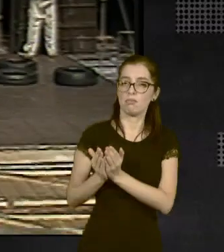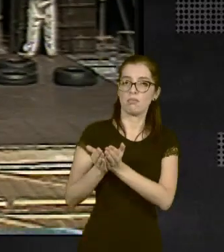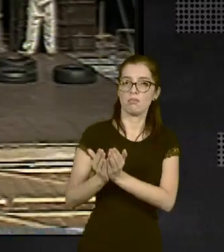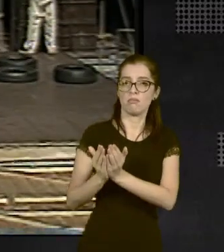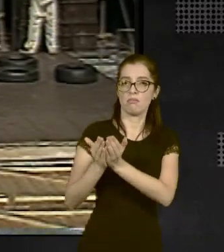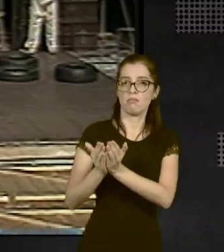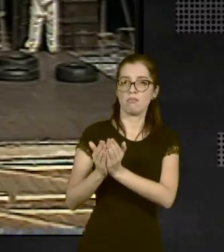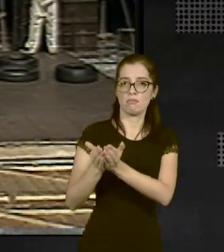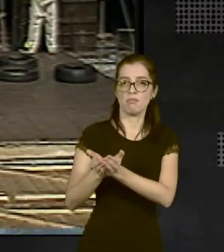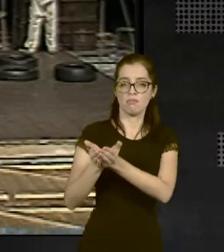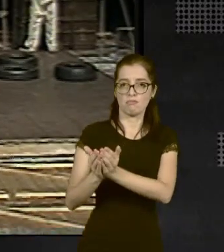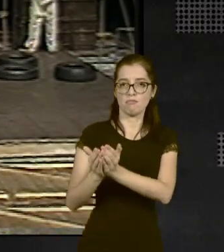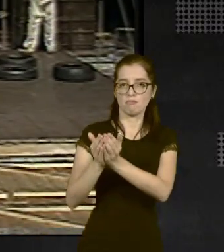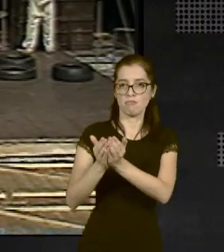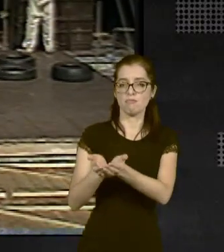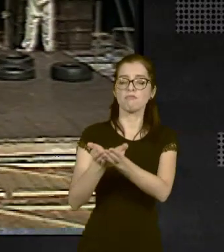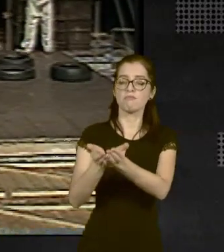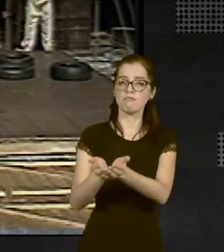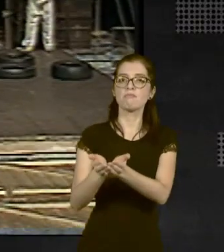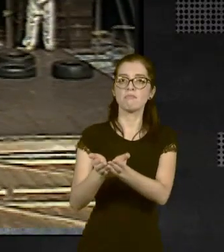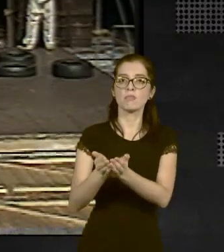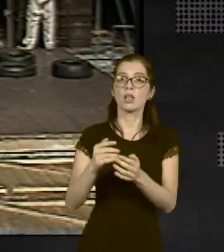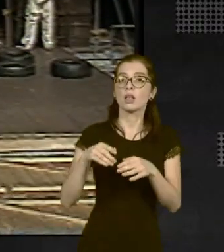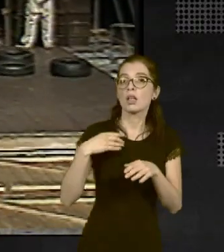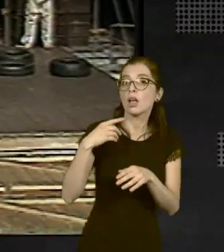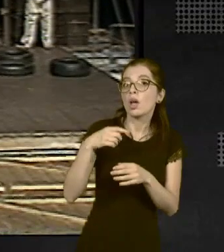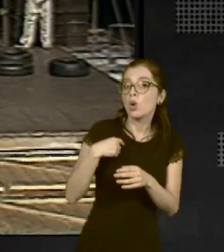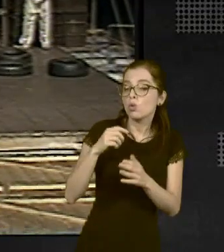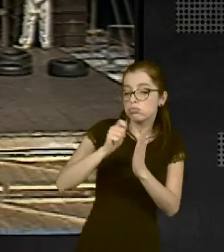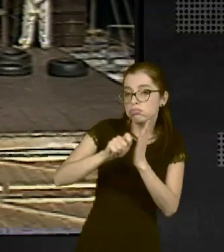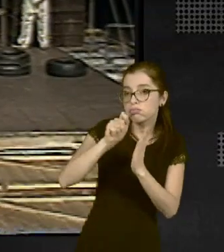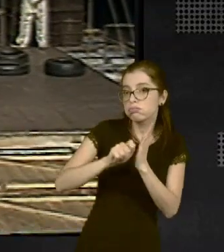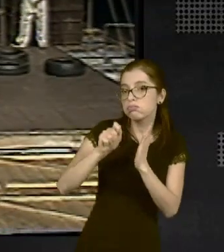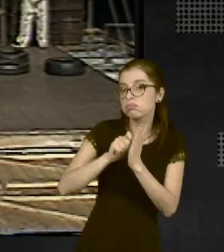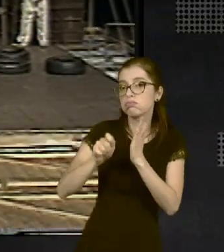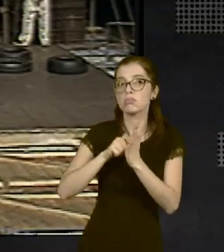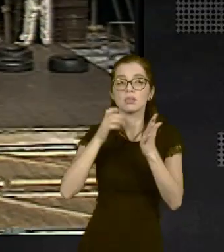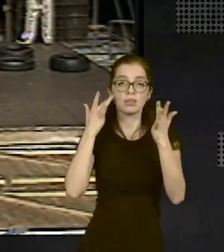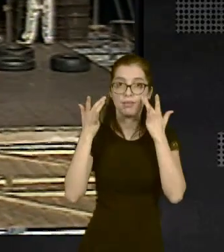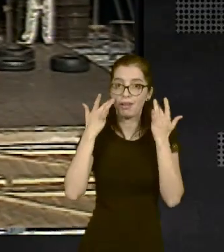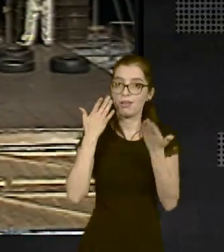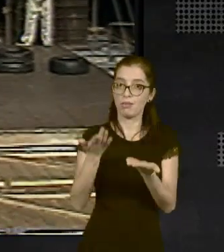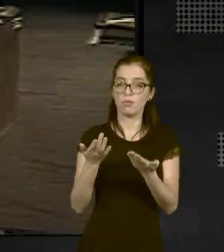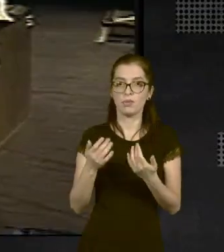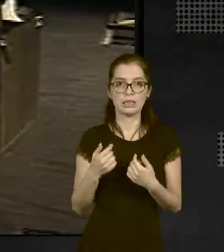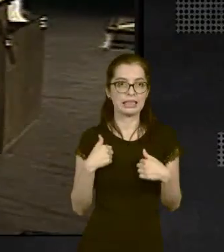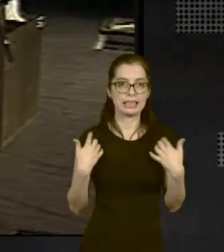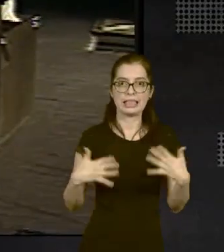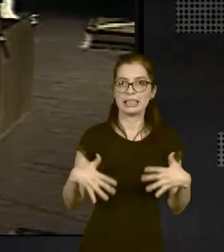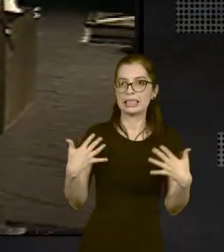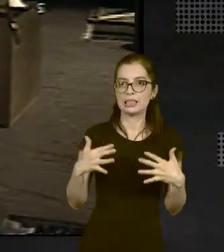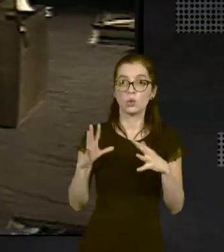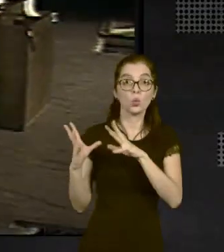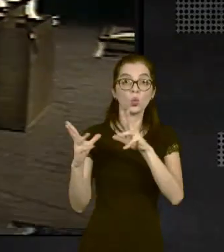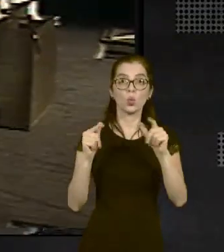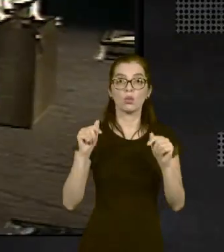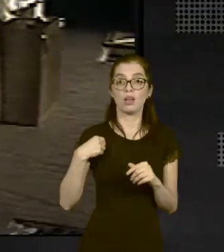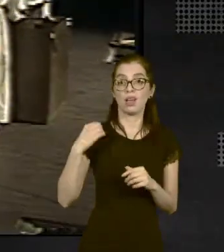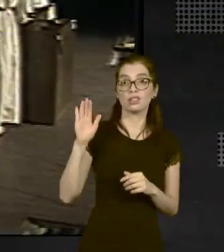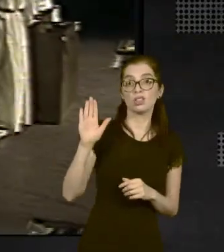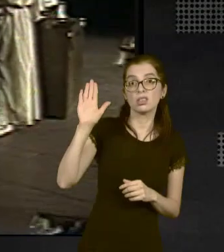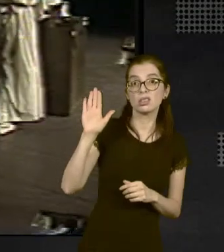eu fiquei 3 ou 4 anos, né? Lá eu fiz no final, eu fiz Os Velhos Marinheiros,